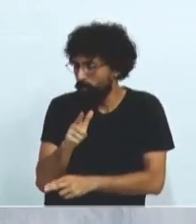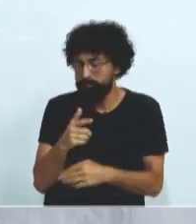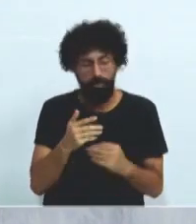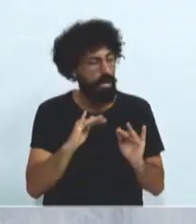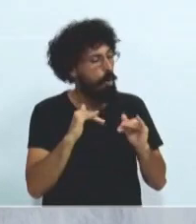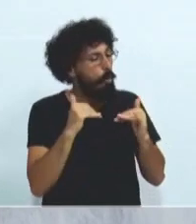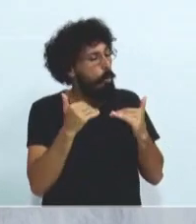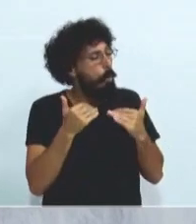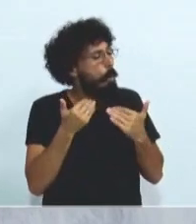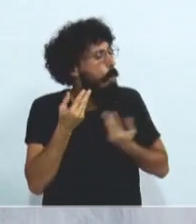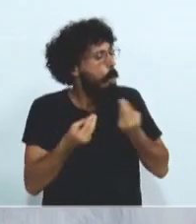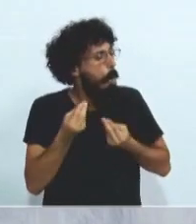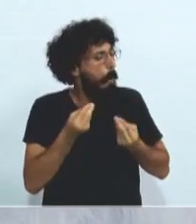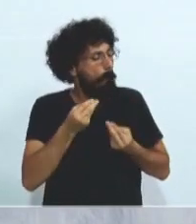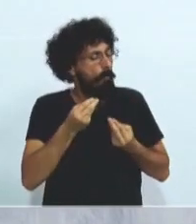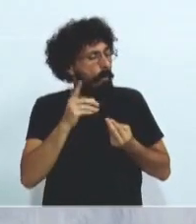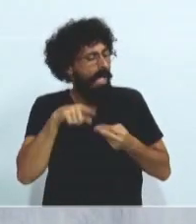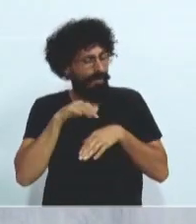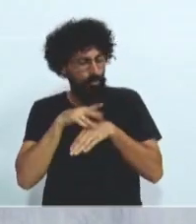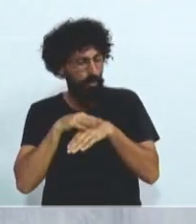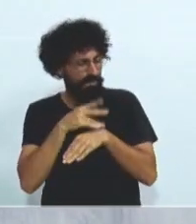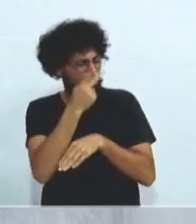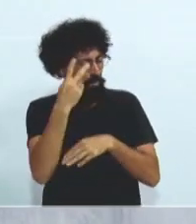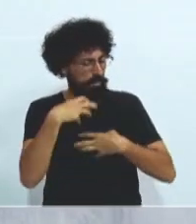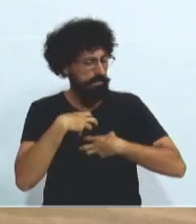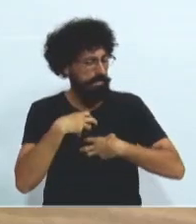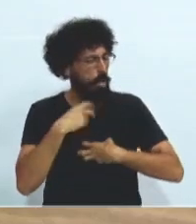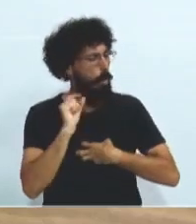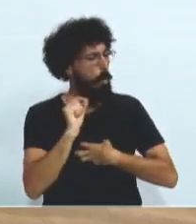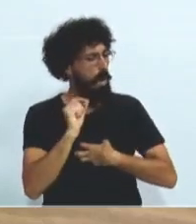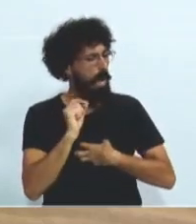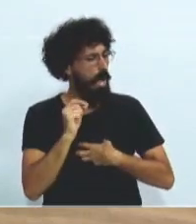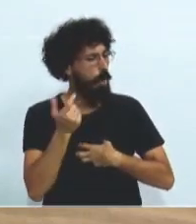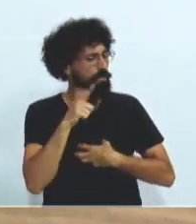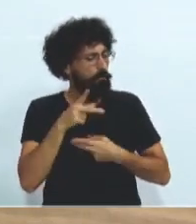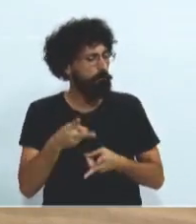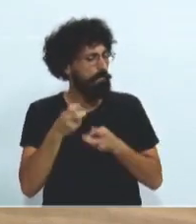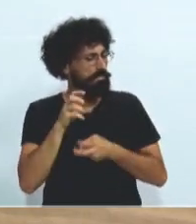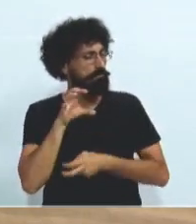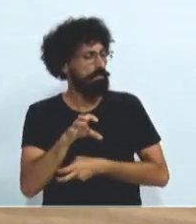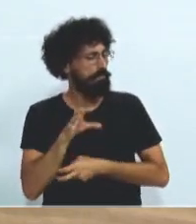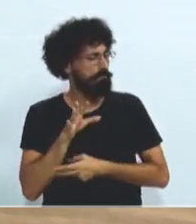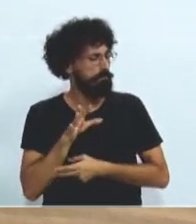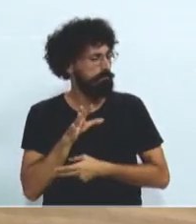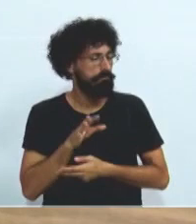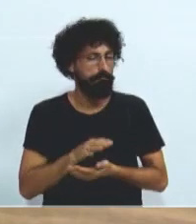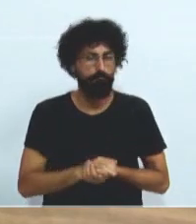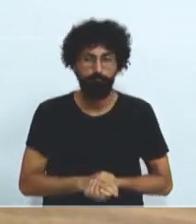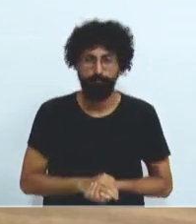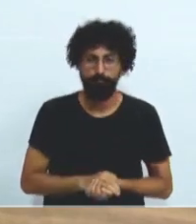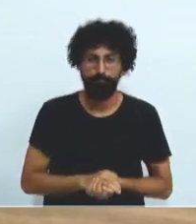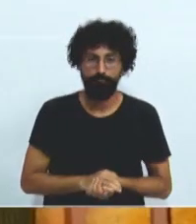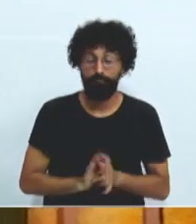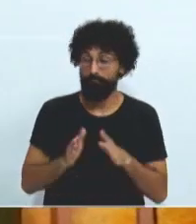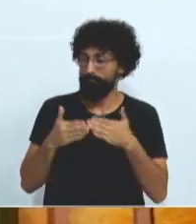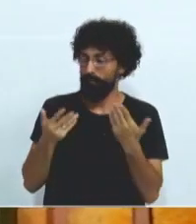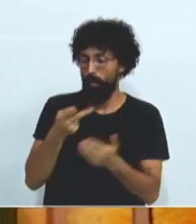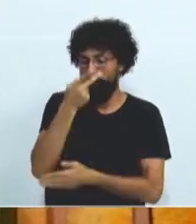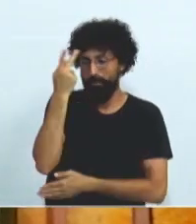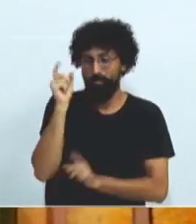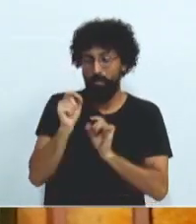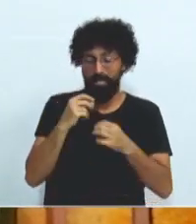conseguir perceber ali os primeiros sinais? Vai me acender um alerta para buscar um especialista? Então, o paciente tem